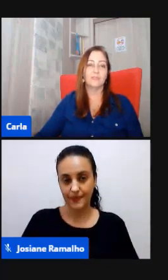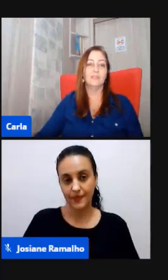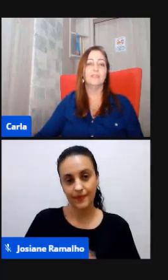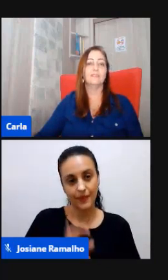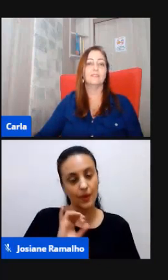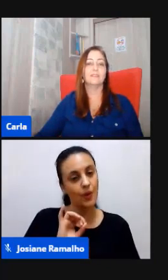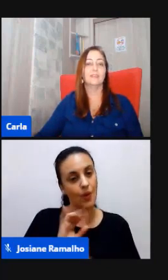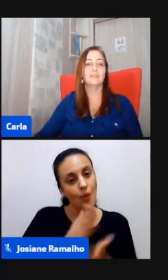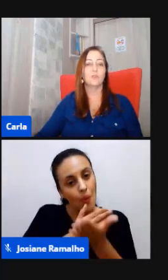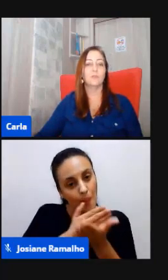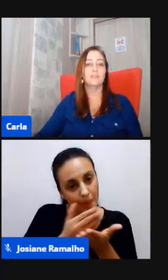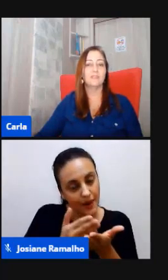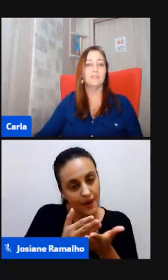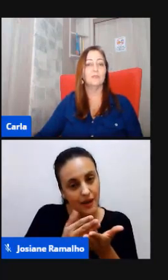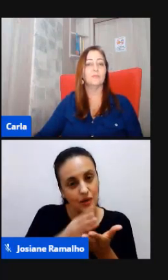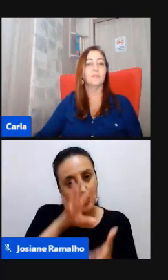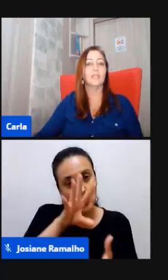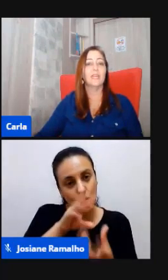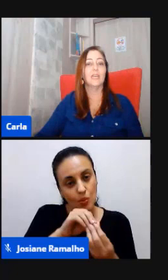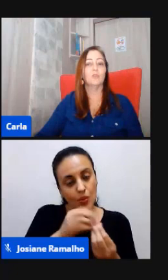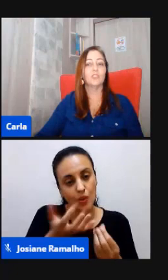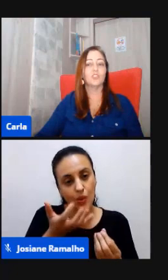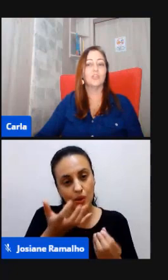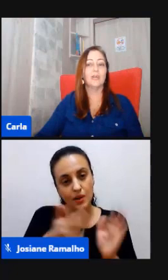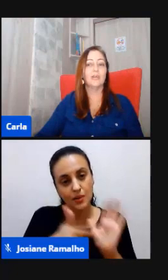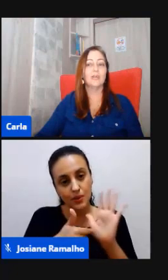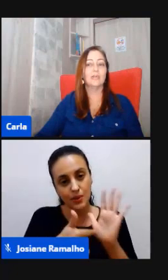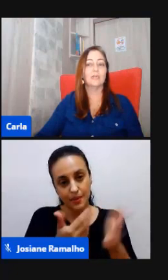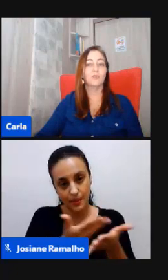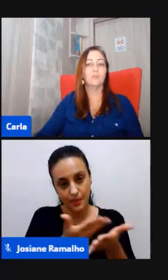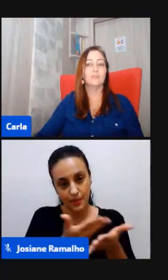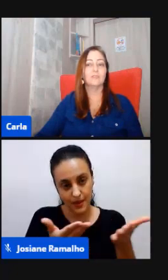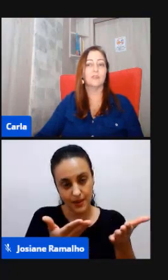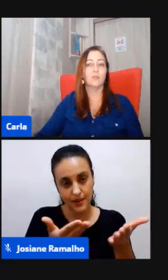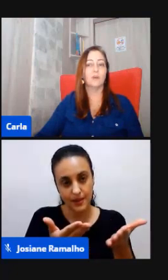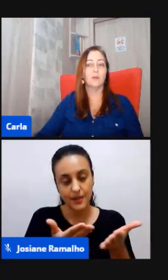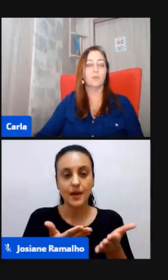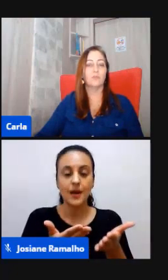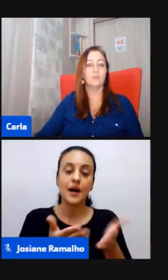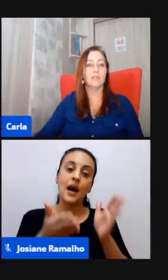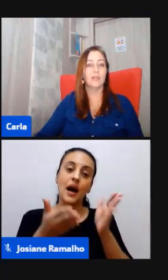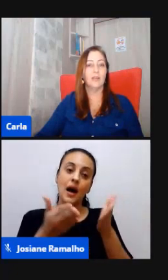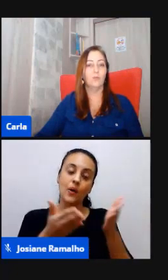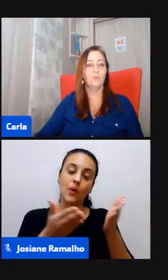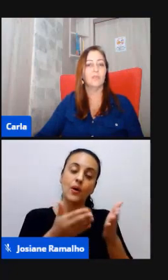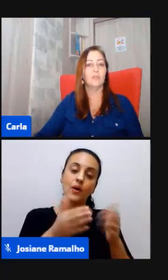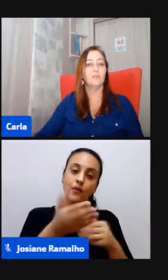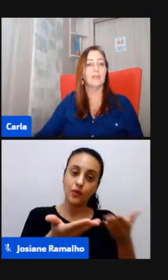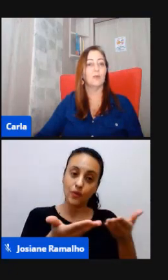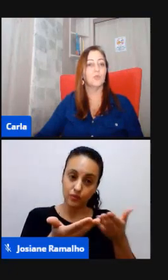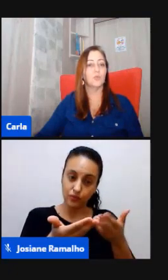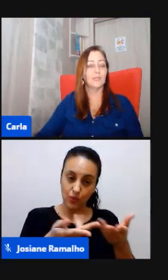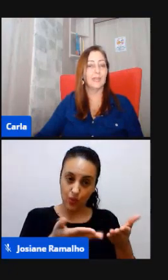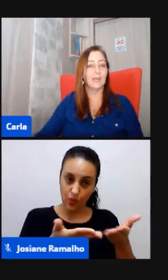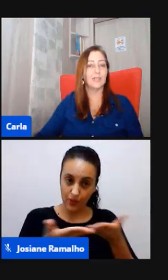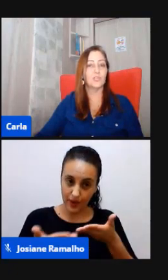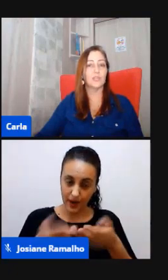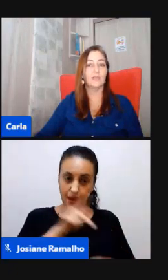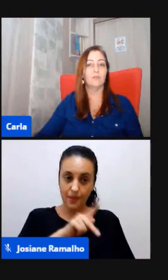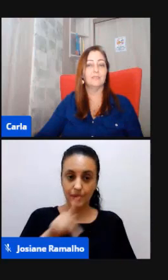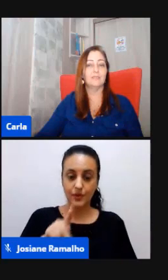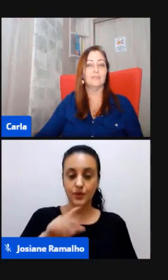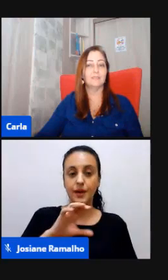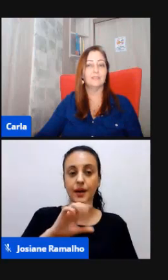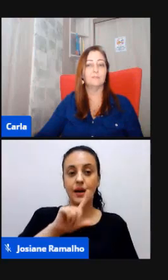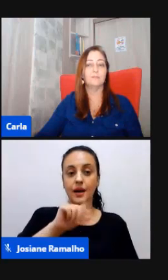para vocês, esse comecinho. Eu vou deixar com vocês agora a professora Clau, vai dar continuidade,